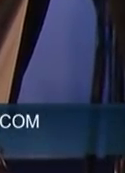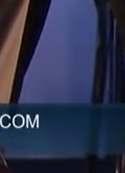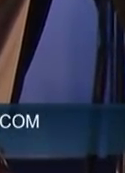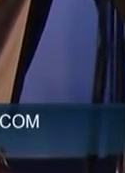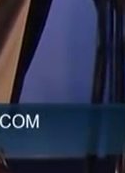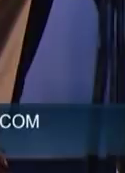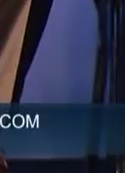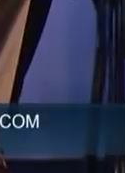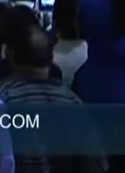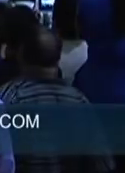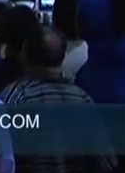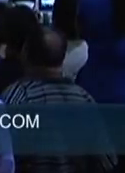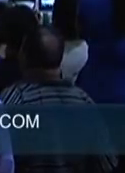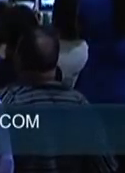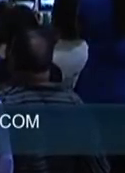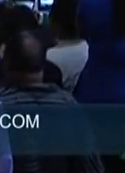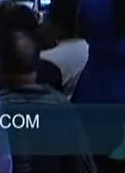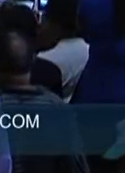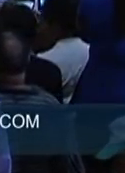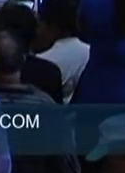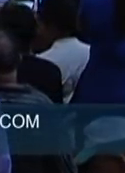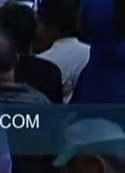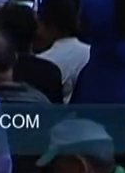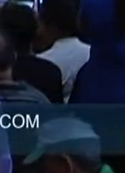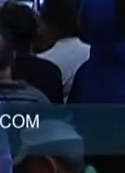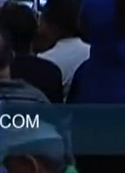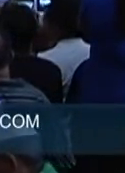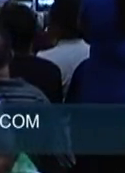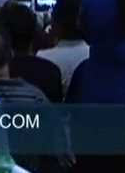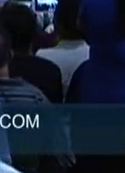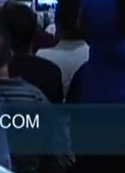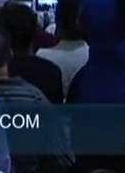É chegado mais um dezembro,